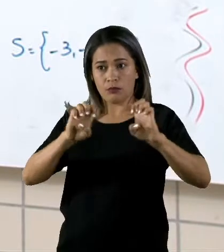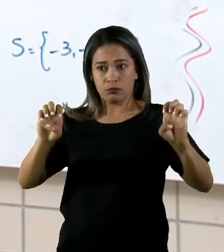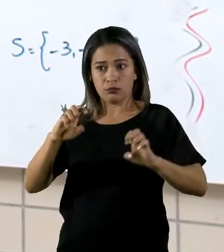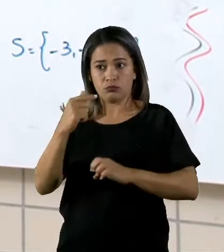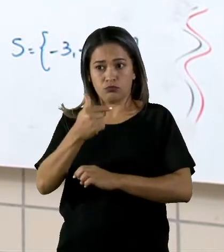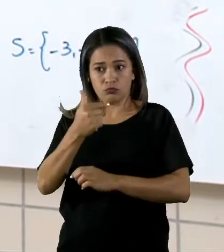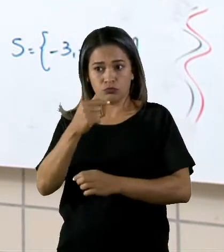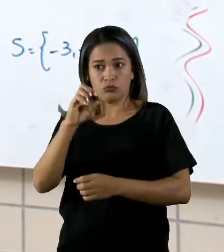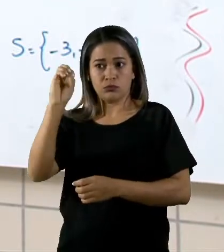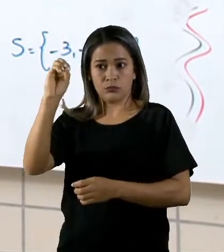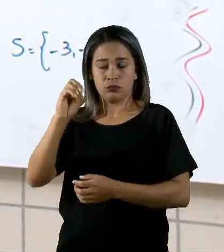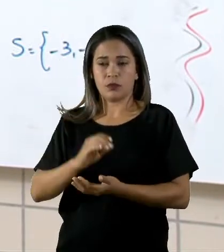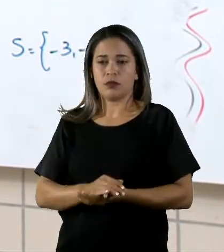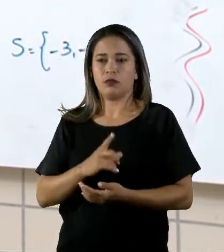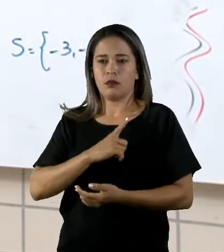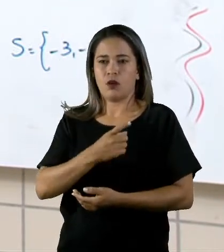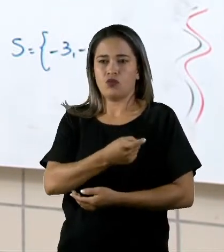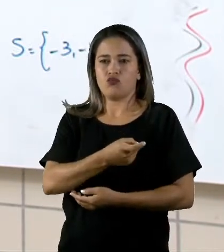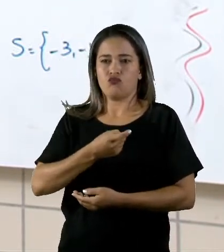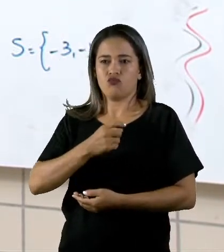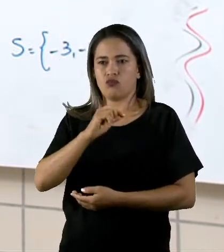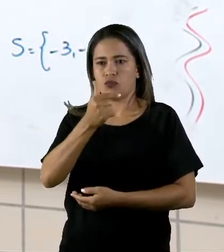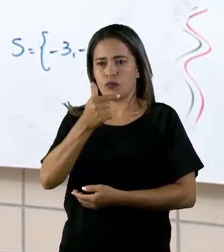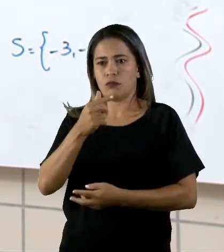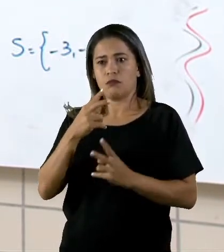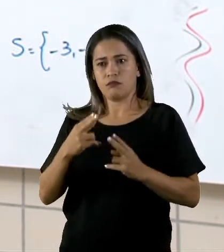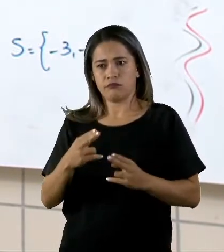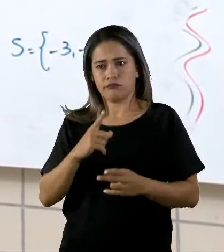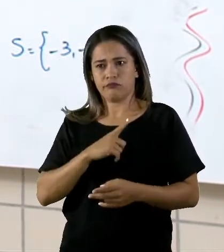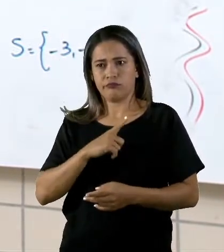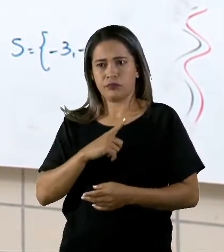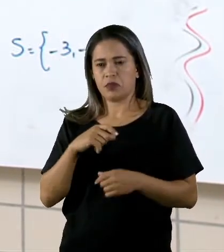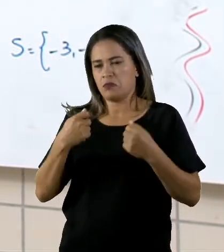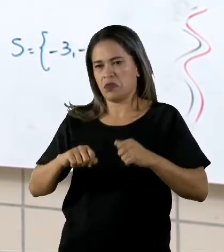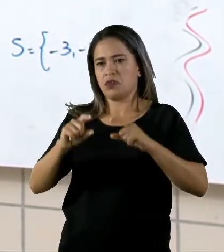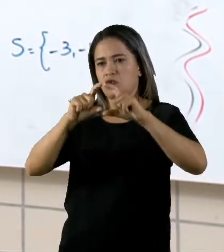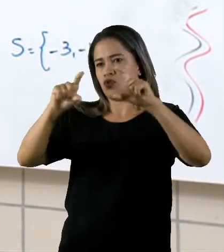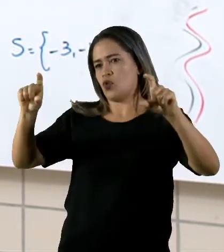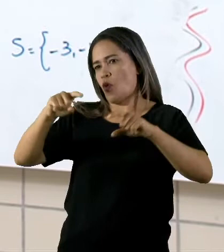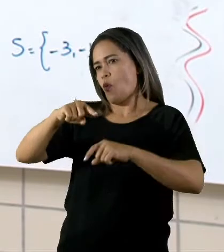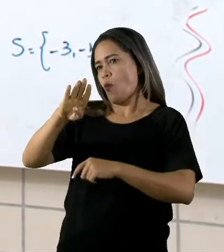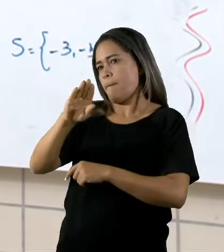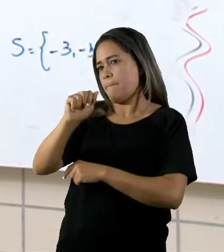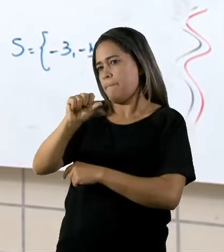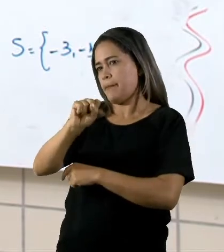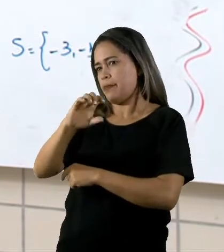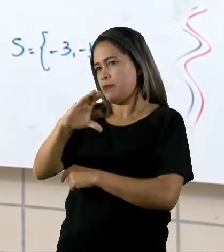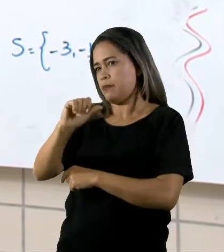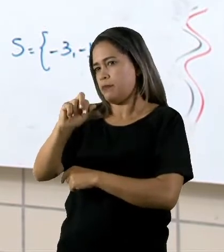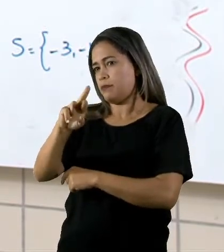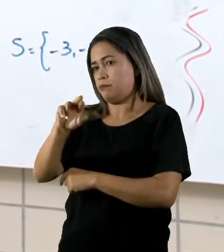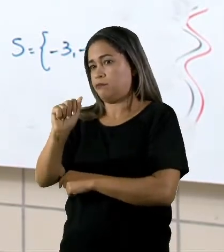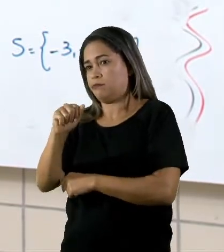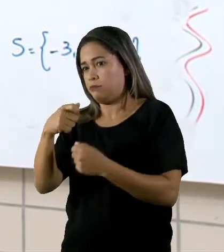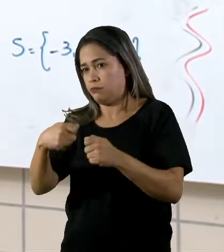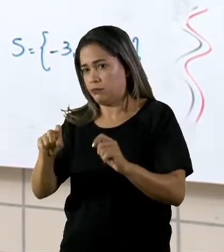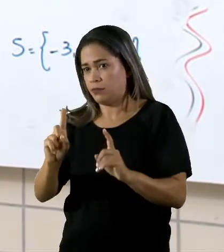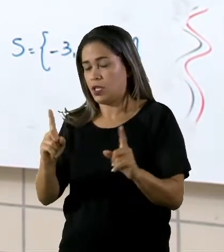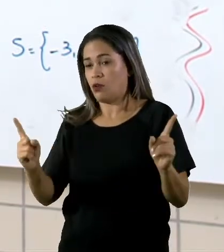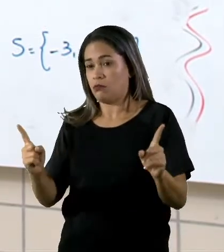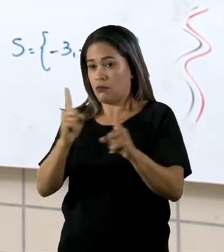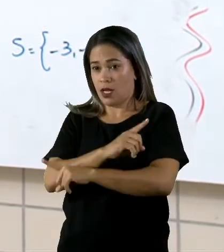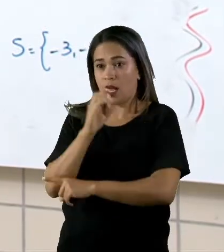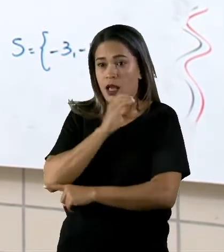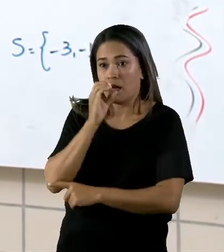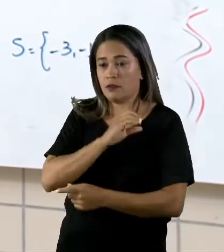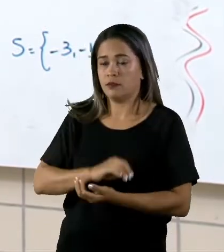Tem um x ao quadrado e tem igualdade. Mas eu não preciso aplicar Bhaskara novamente. Eu vou pelo caminho mais rápido, que é a operação inversa.